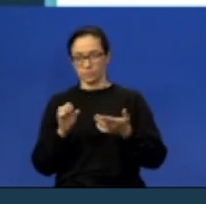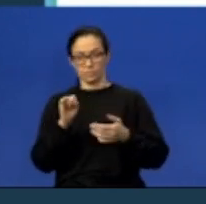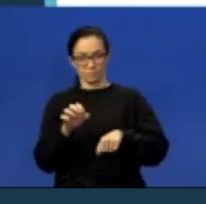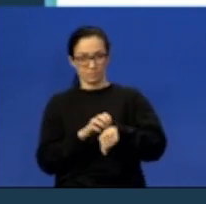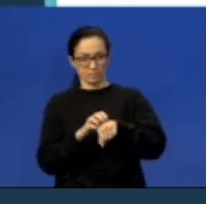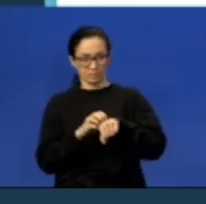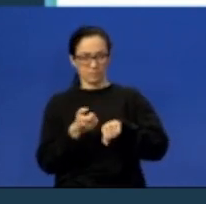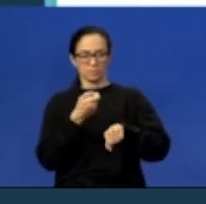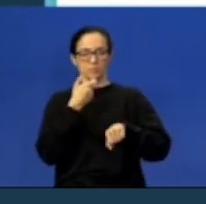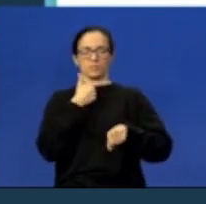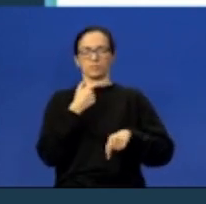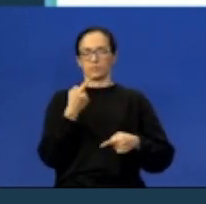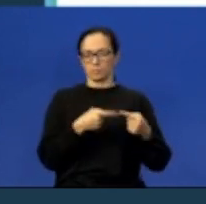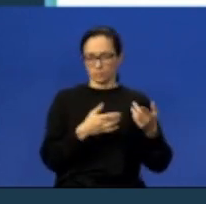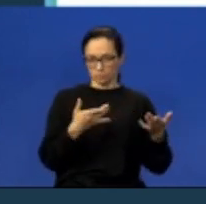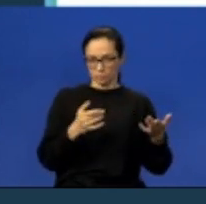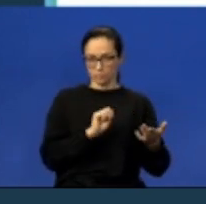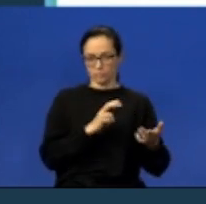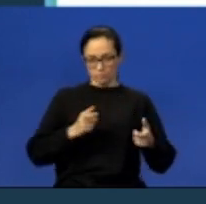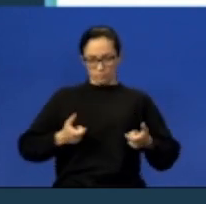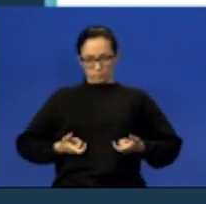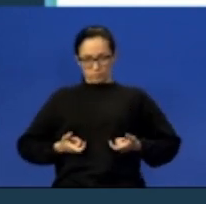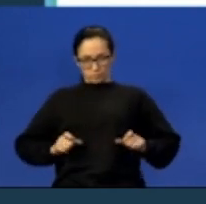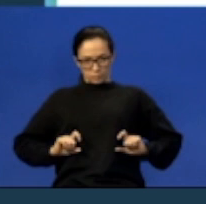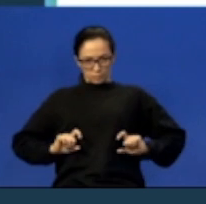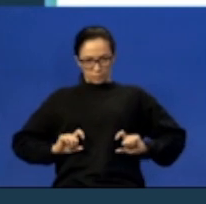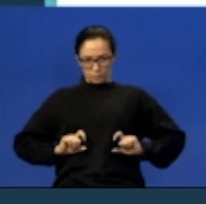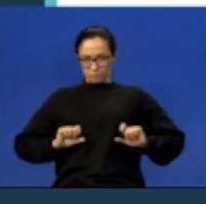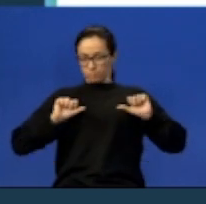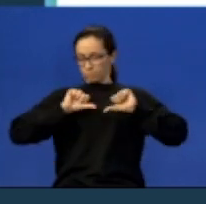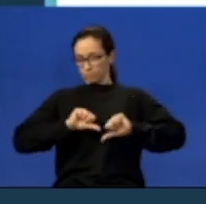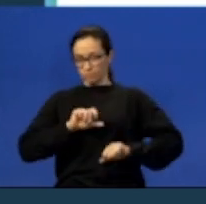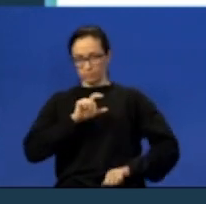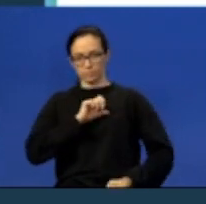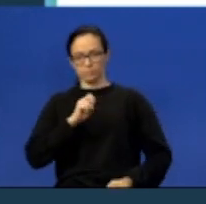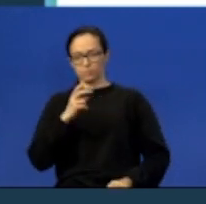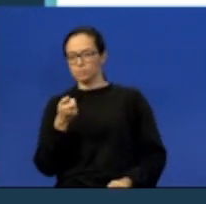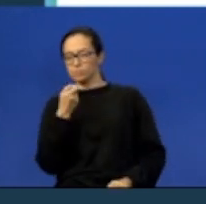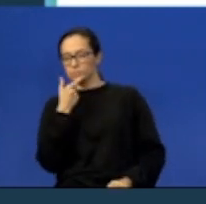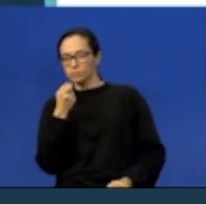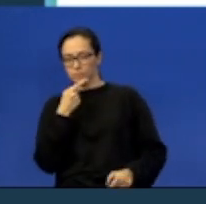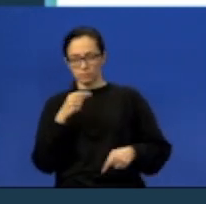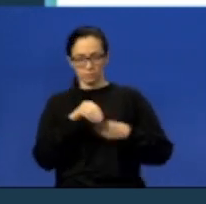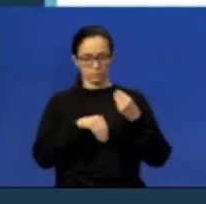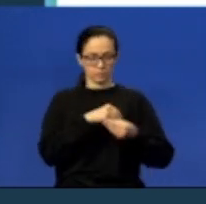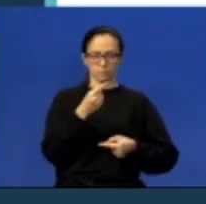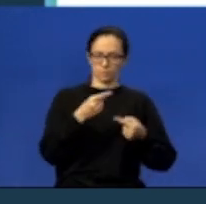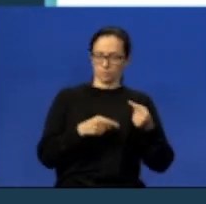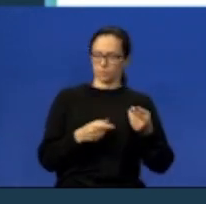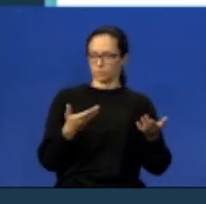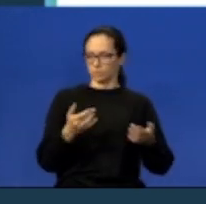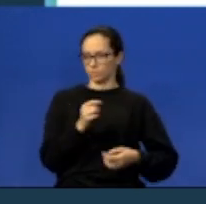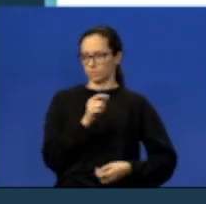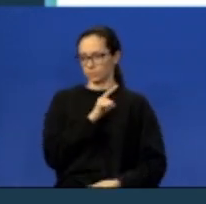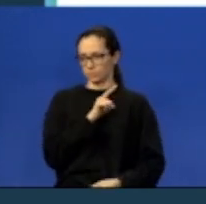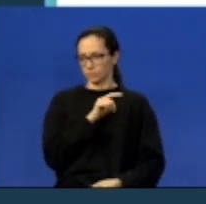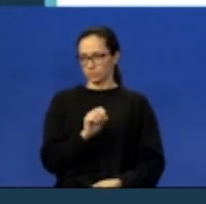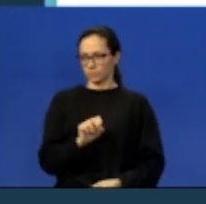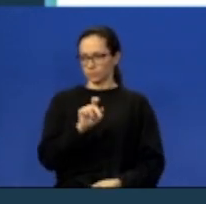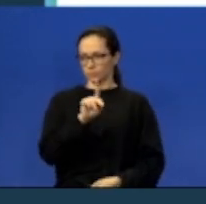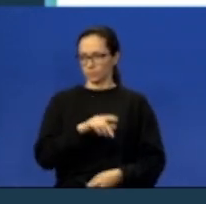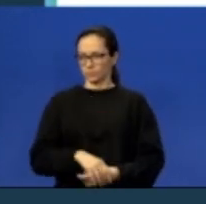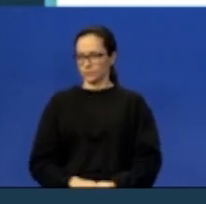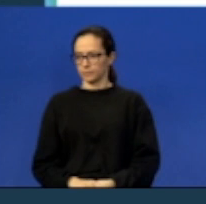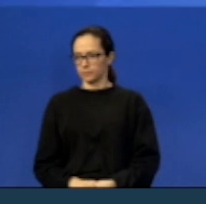alérgicos ao contraste iodado, pacientes com insuficiência renal, pacientes em uso de metformina, interferon e interleucina e pacientes com